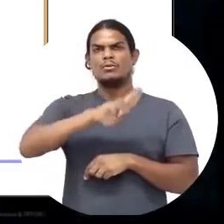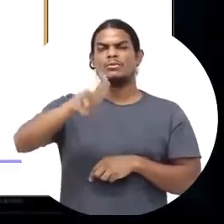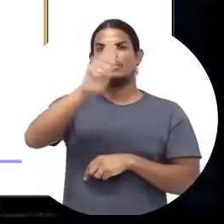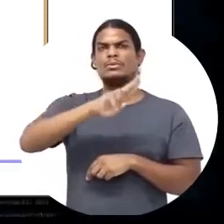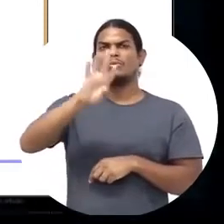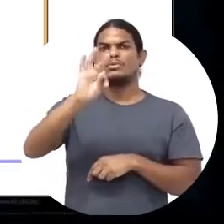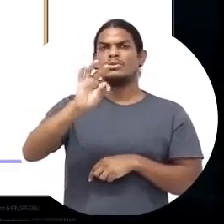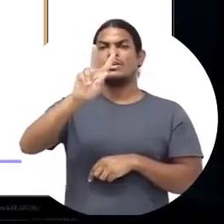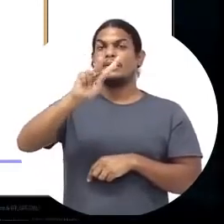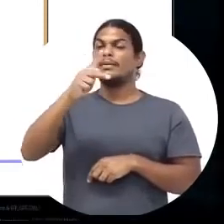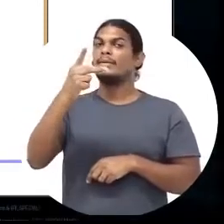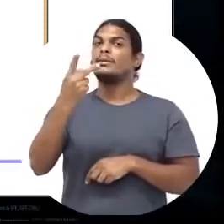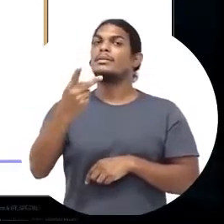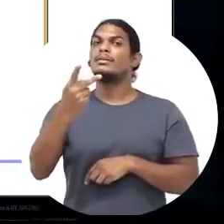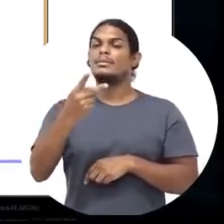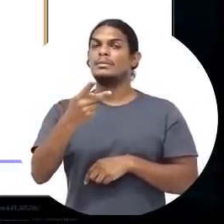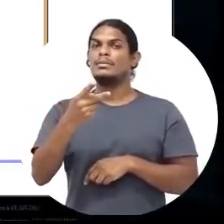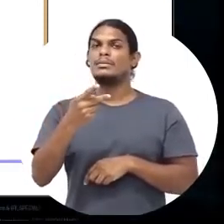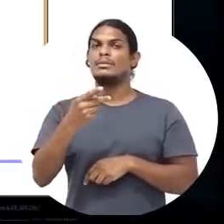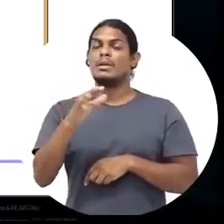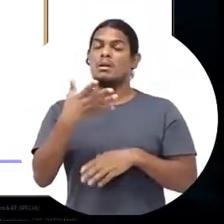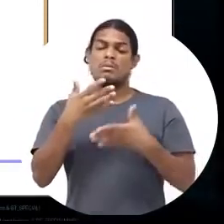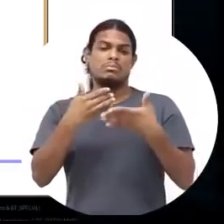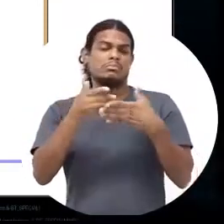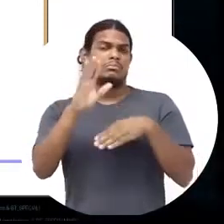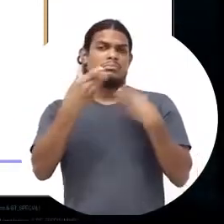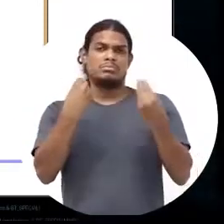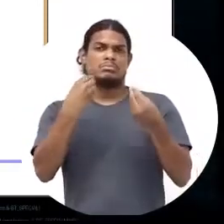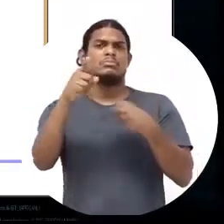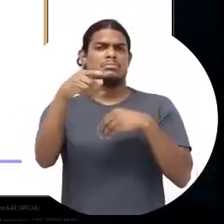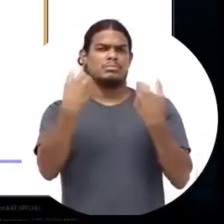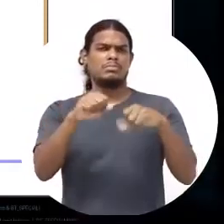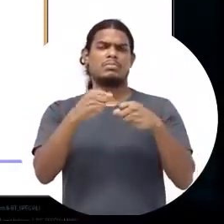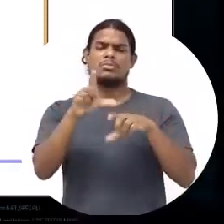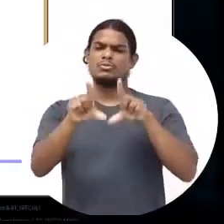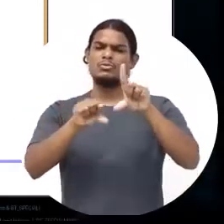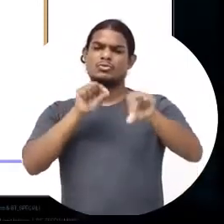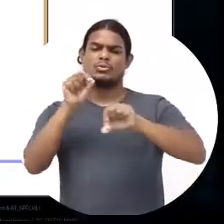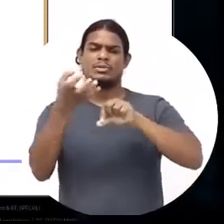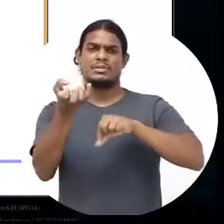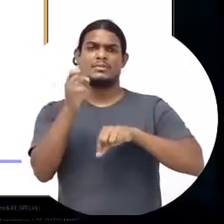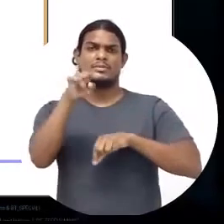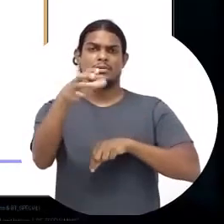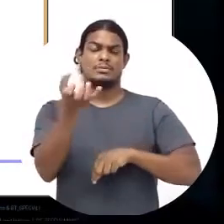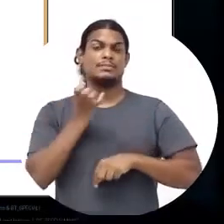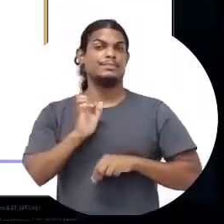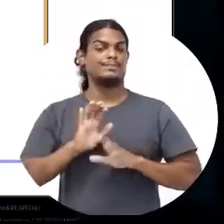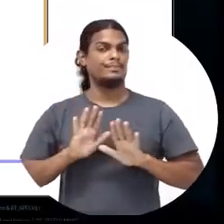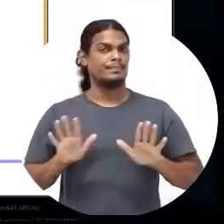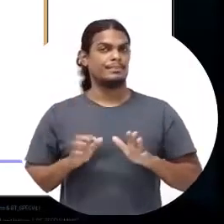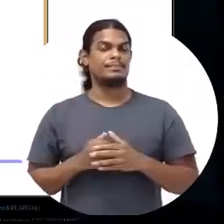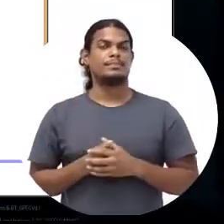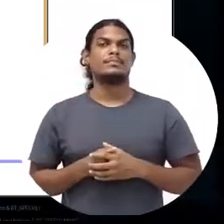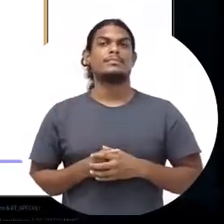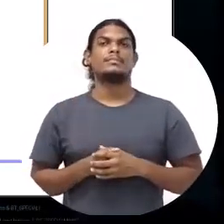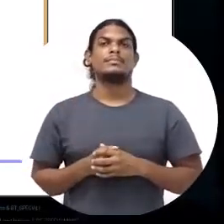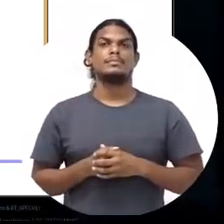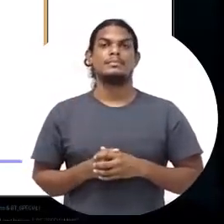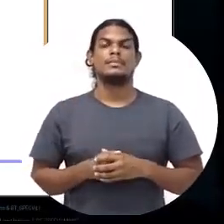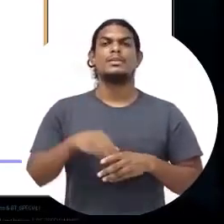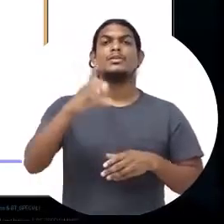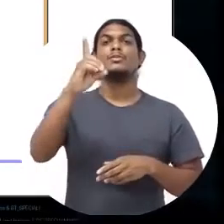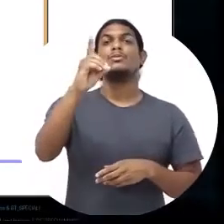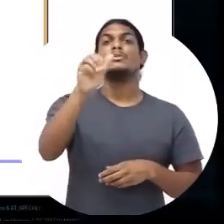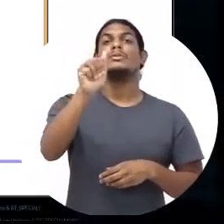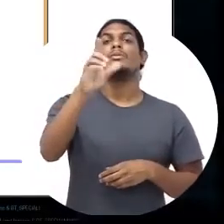TH. Ele é opcional, você pode não colocar se não houver necessidade. E os dados,